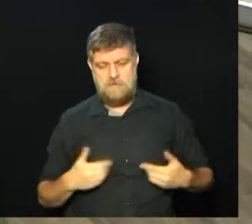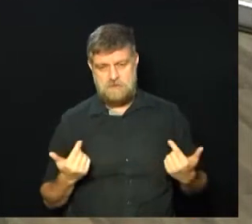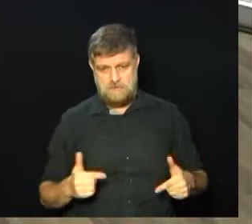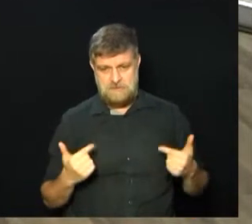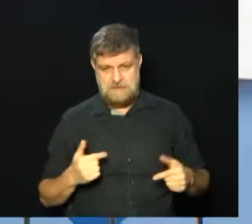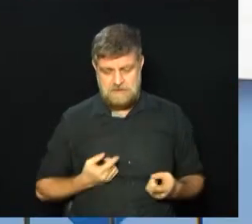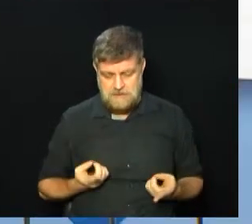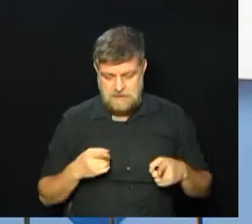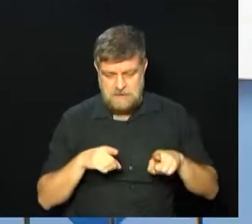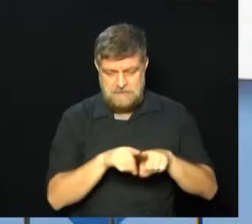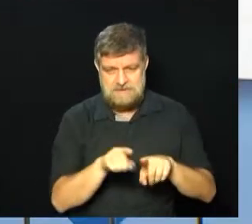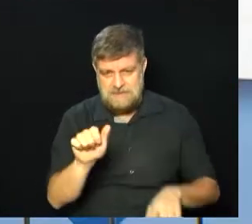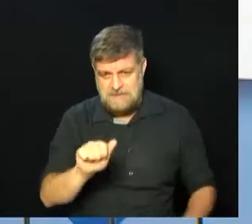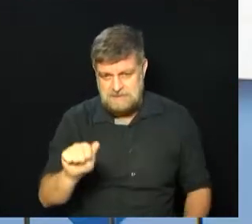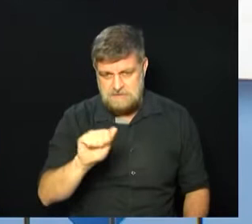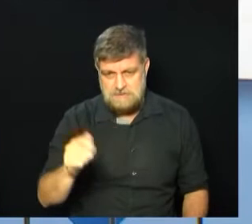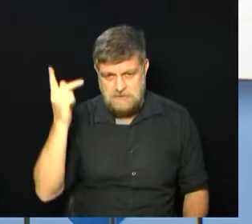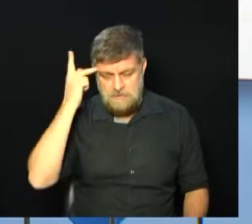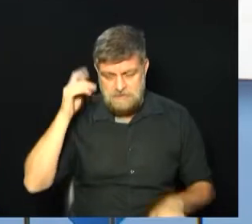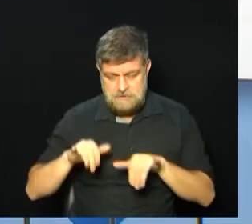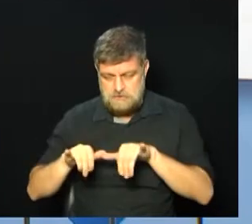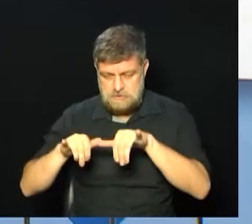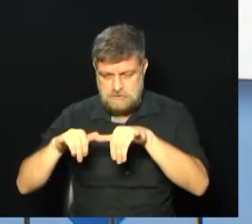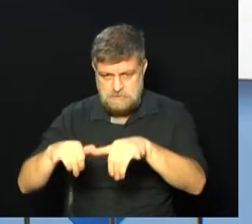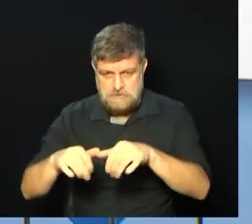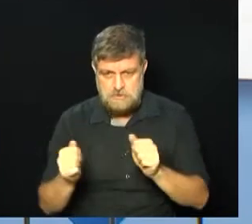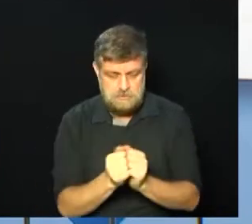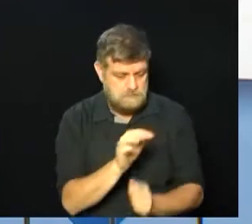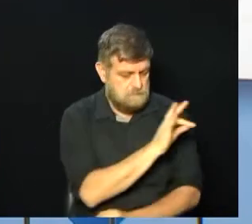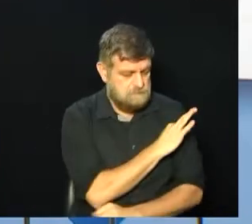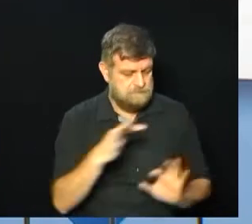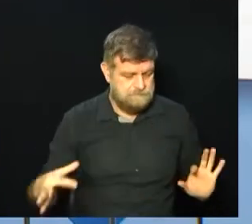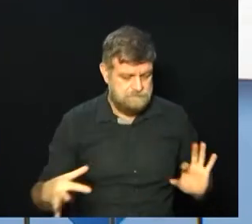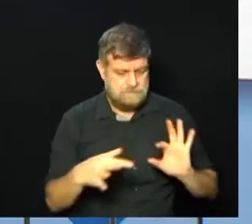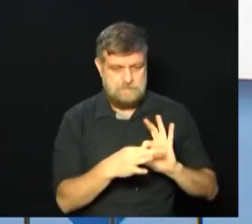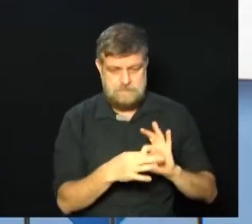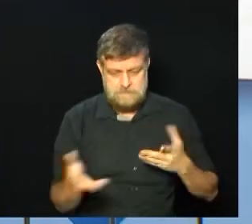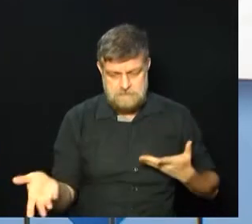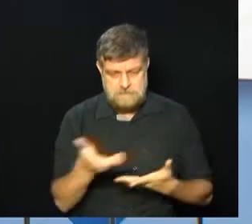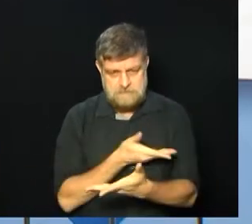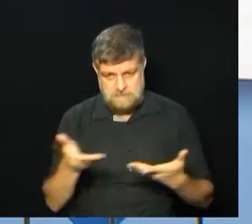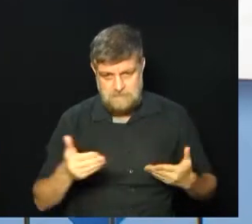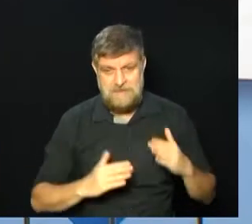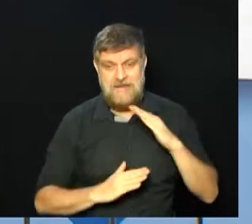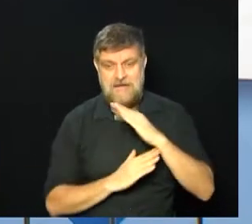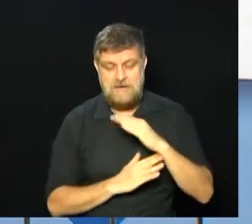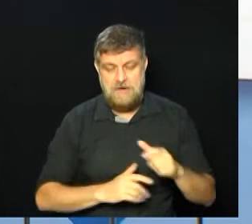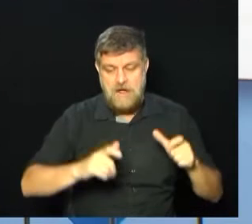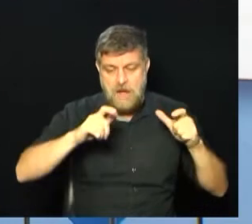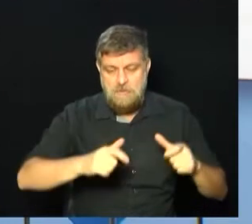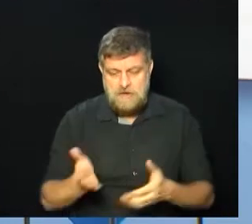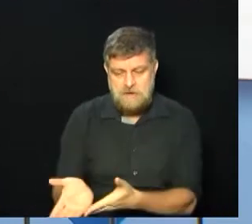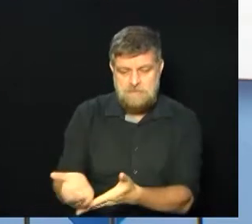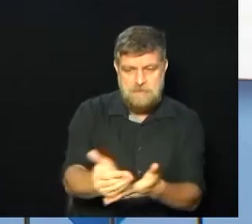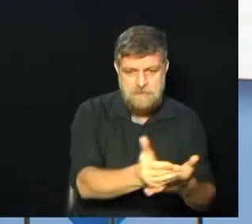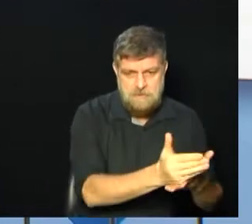da associação Associação Paulista de supermercados junto com a prefeitura Inclusive a câmera é um dos pontos de arrecadação